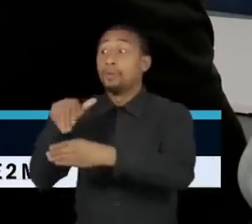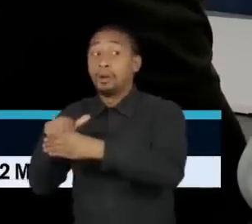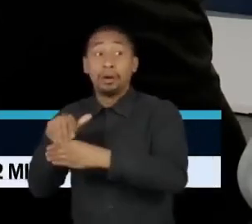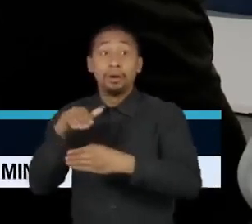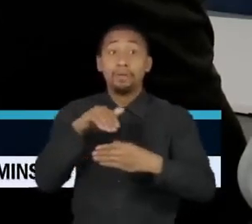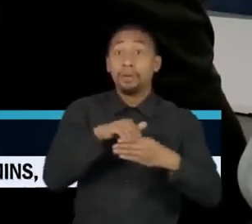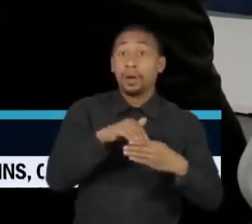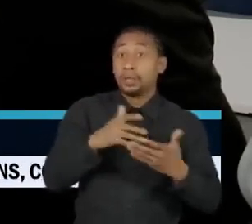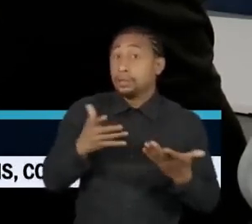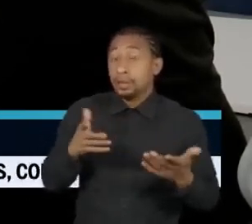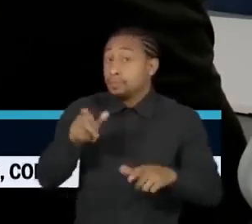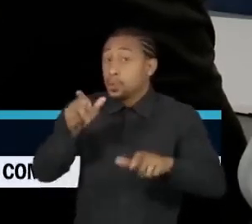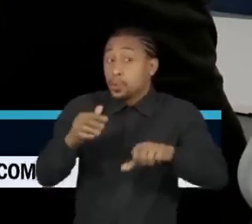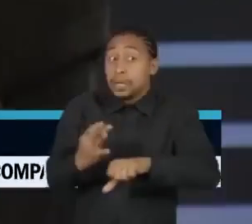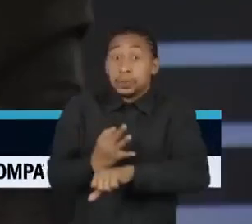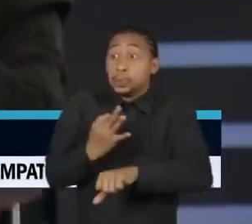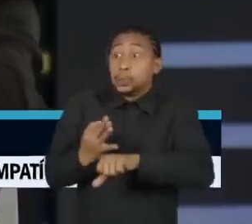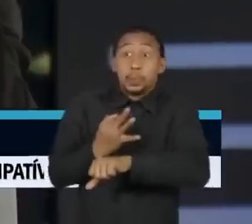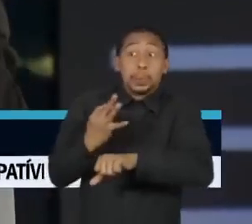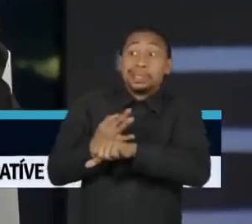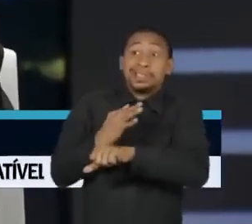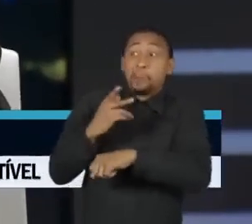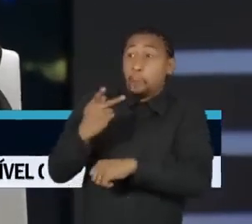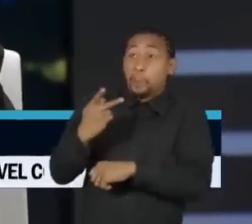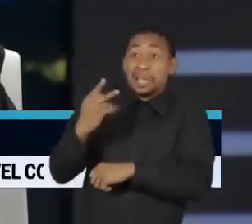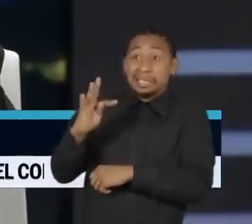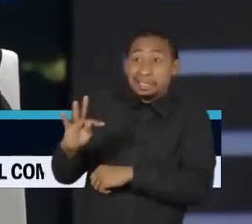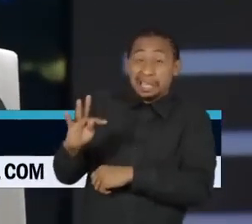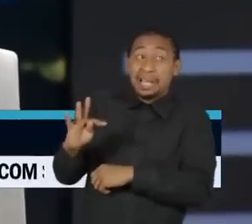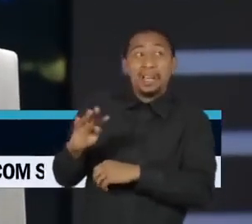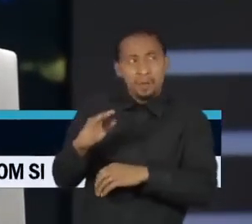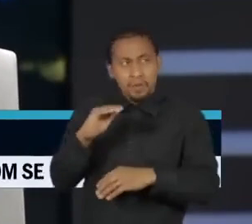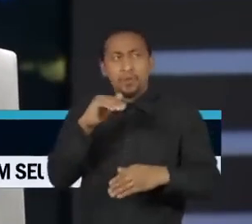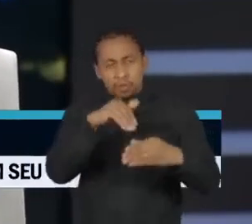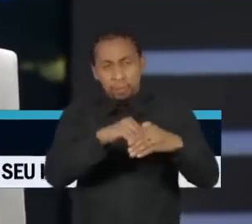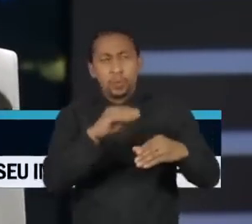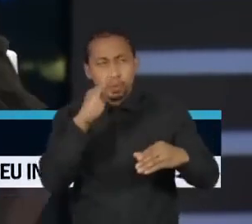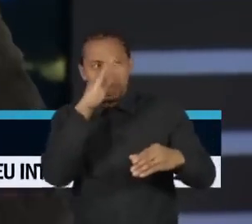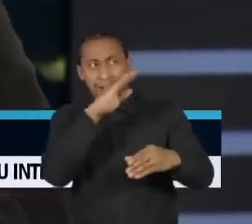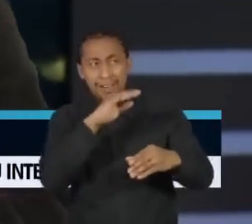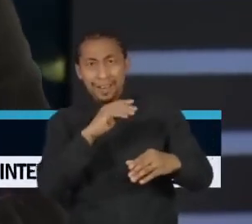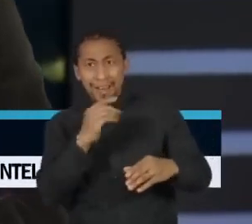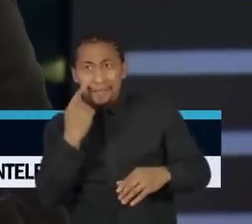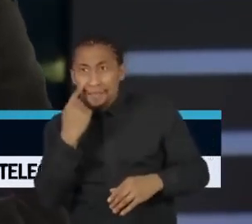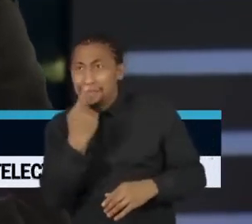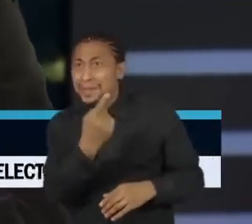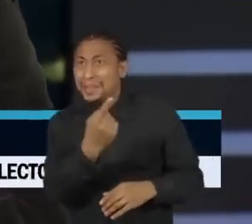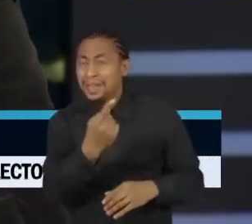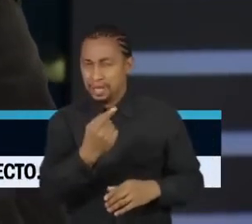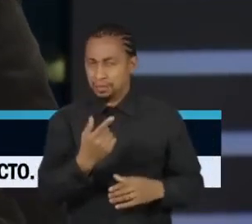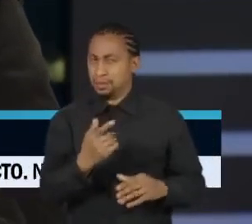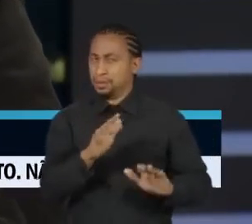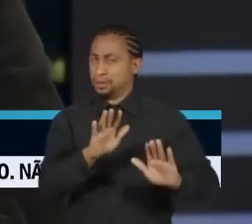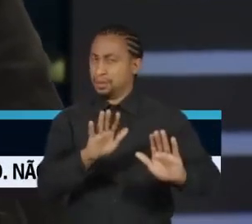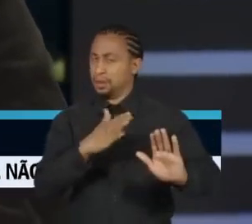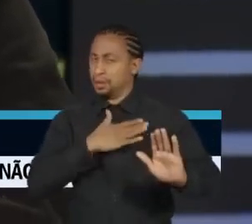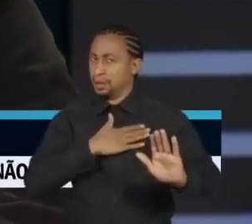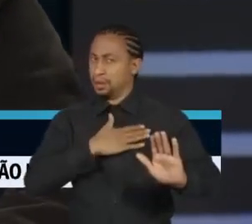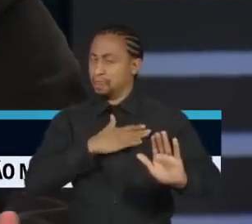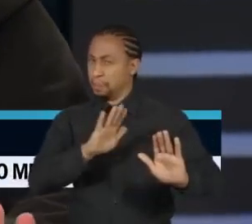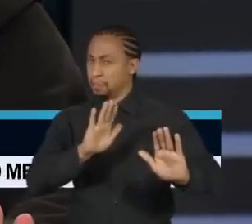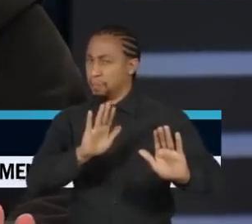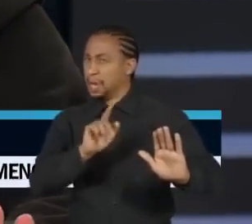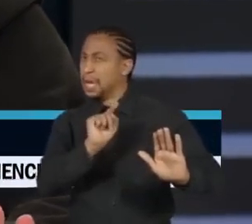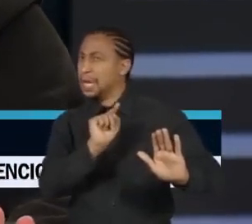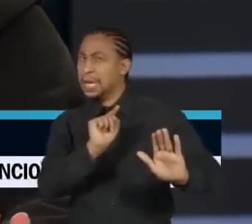não suporta o PT Então tava cogitando votar no bolsonaro olha para isso e diz não peraí tem um